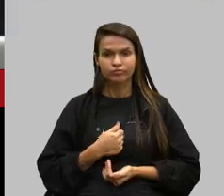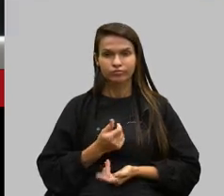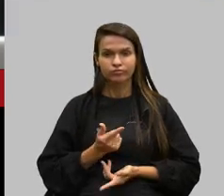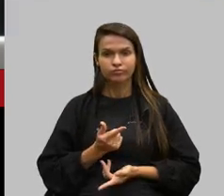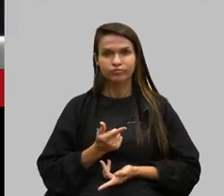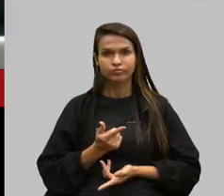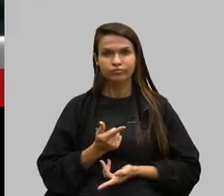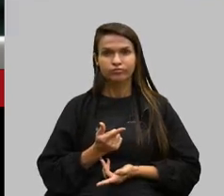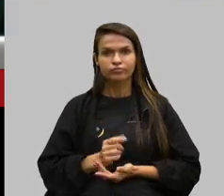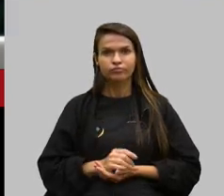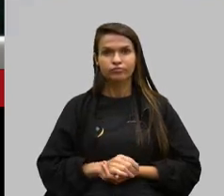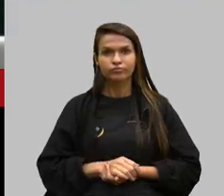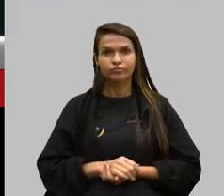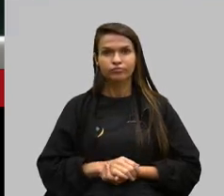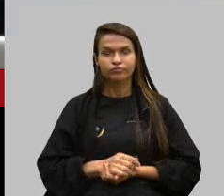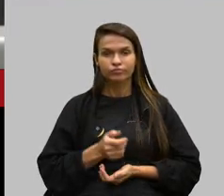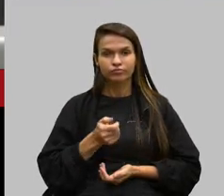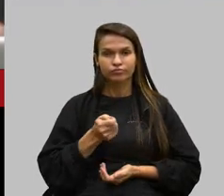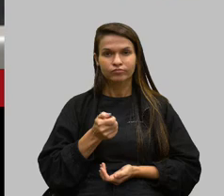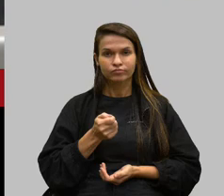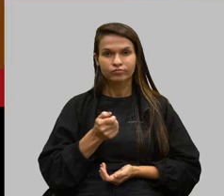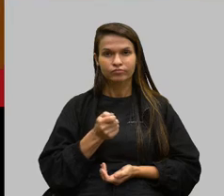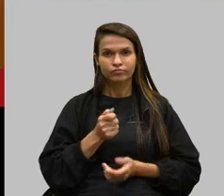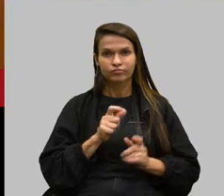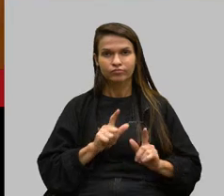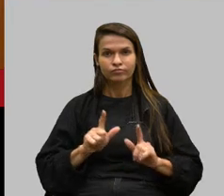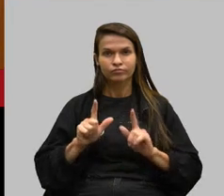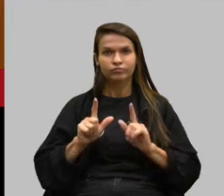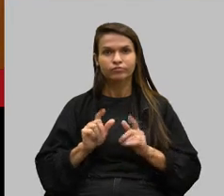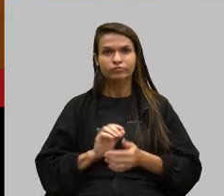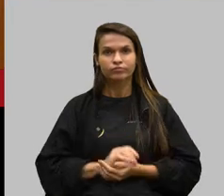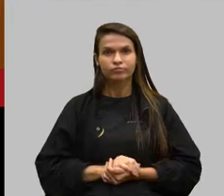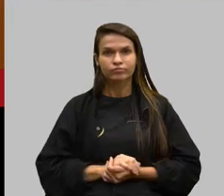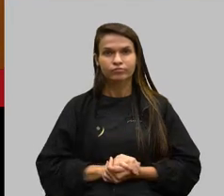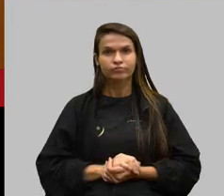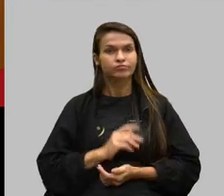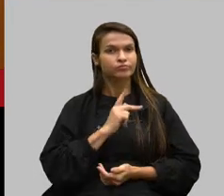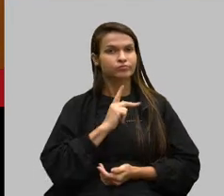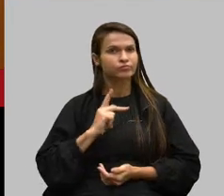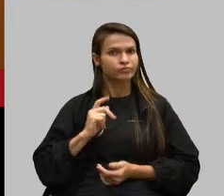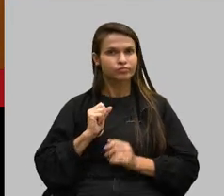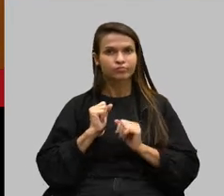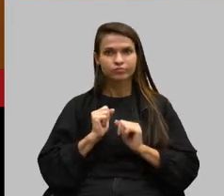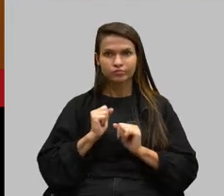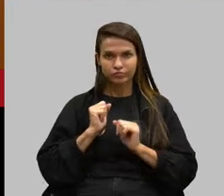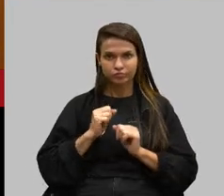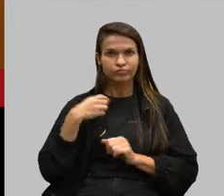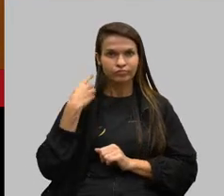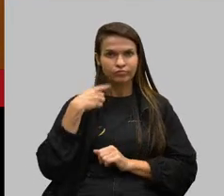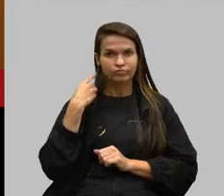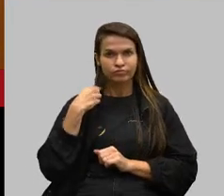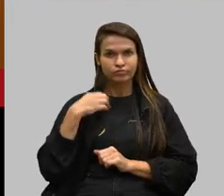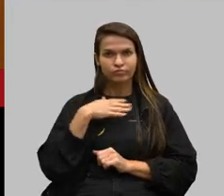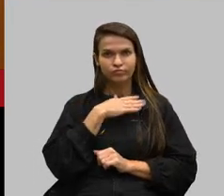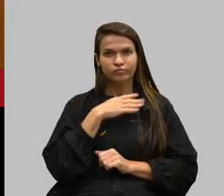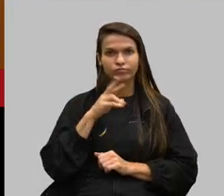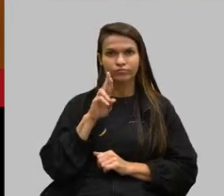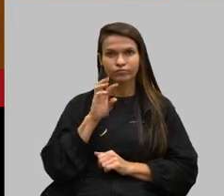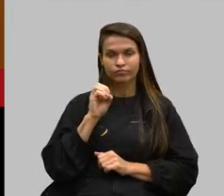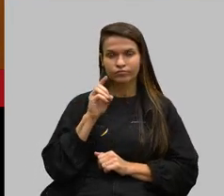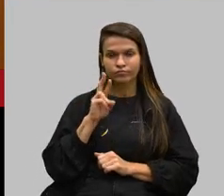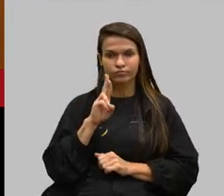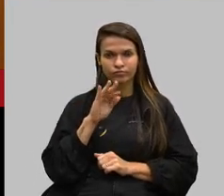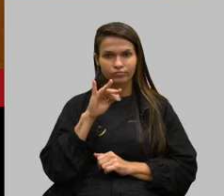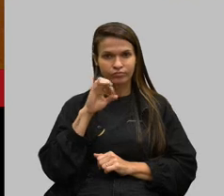Presidente vamos lá sargo só um minut presidente só uma questão de ord palavra Deputado sargento Rodrigues Presidente Antes de iniciar os